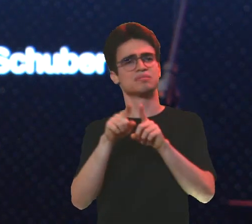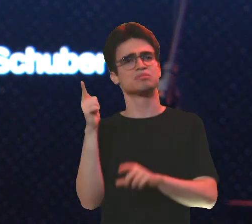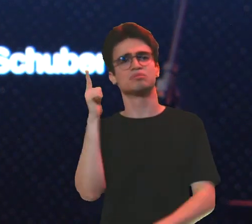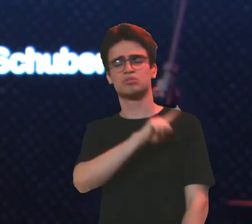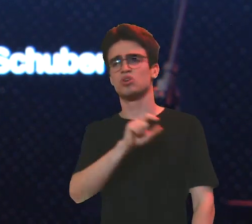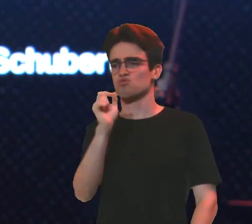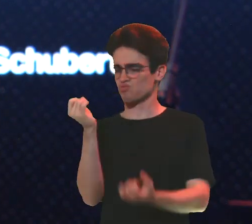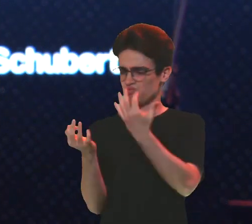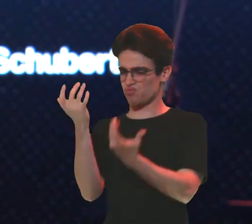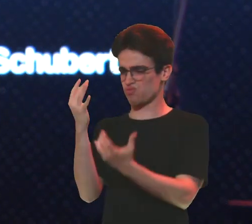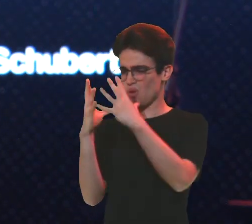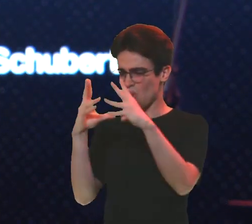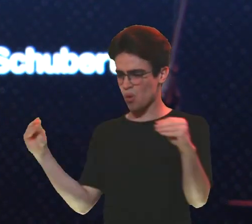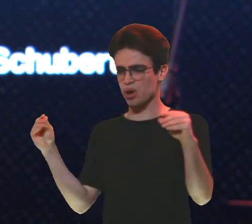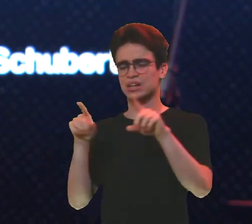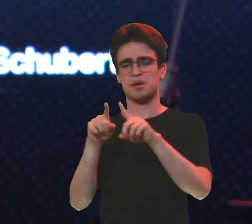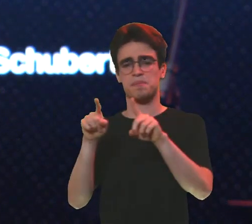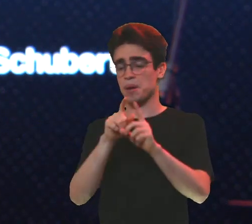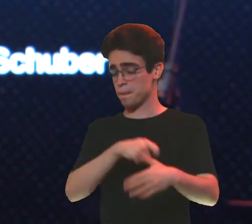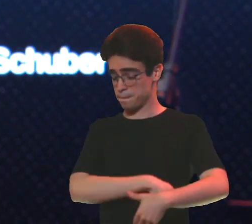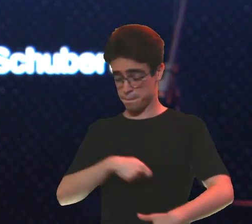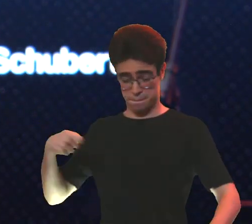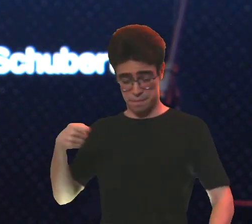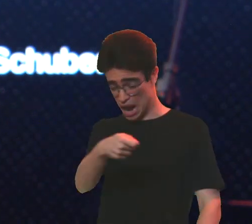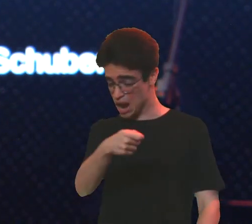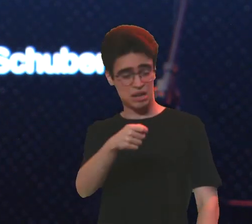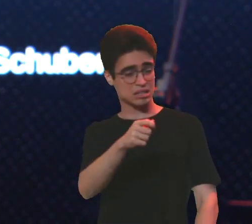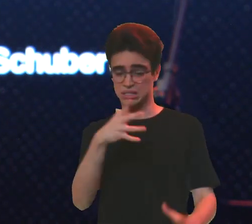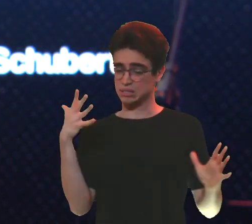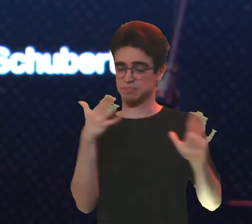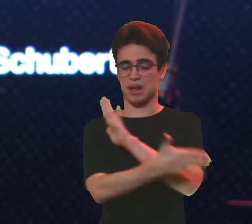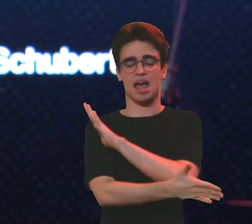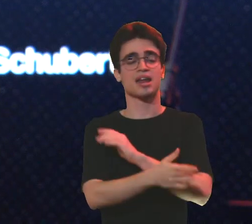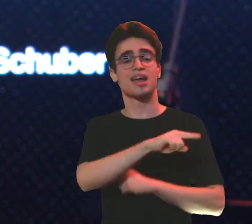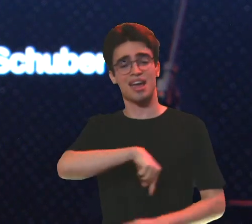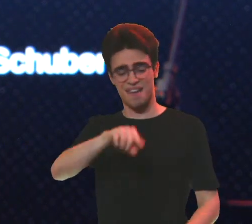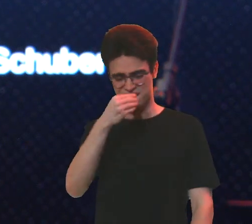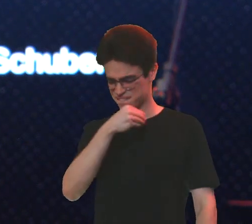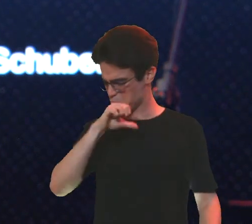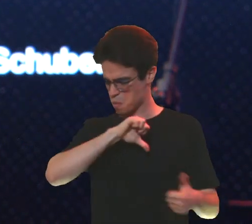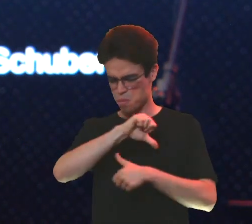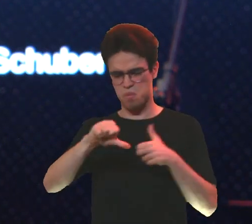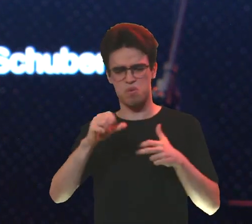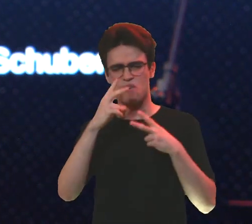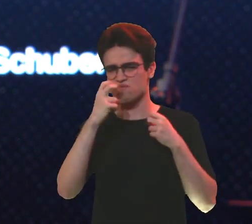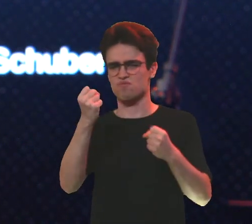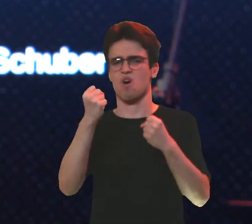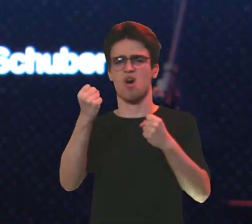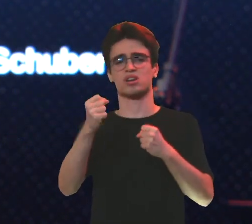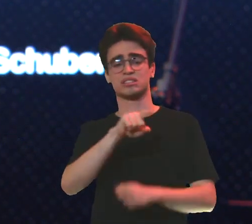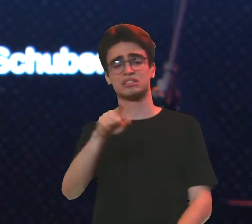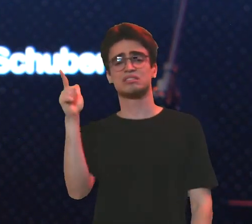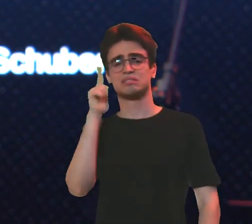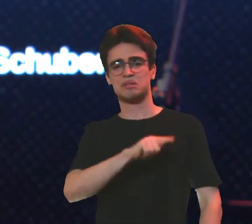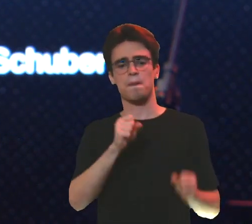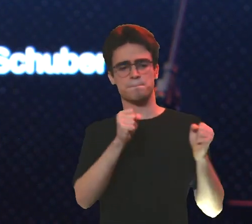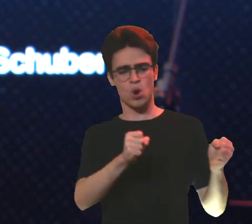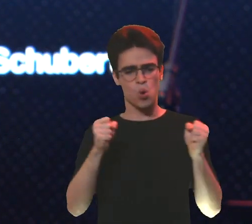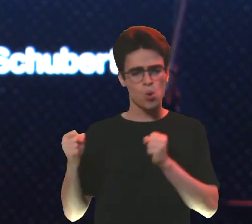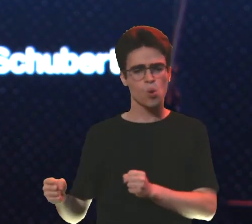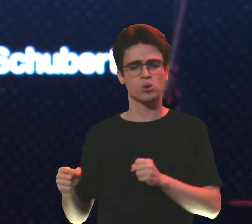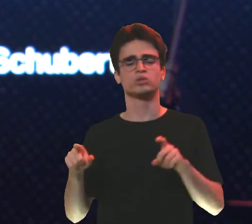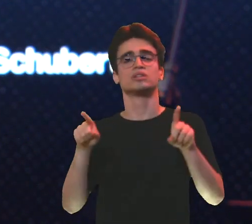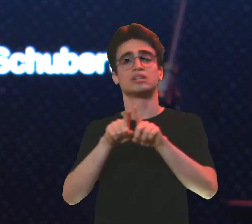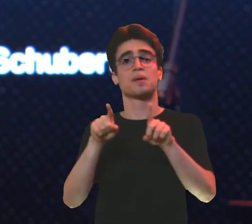apagaram o poder do fogo e escaparam do fio da espada. Da fraqueza tiraram força, tornaram-se poderosos na batalha e puseram